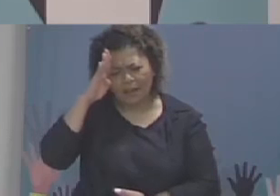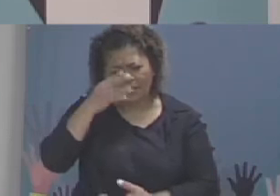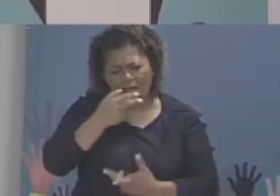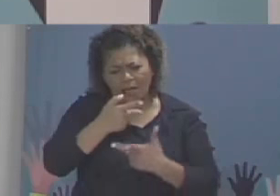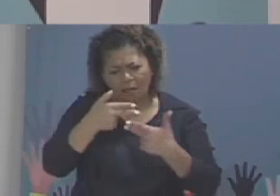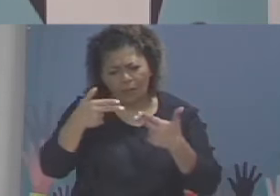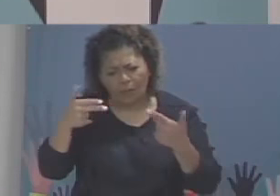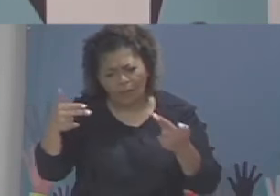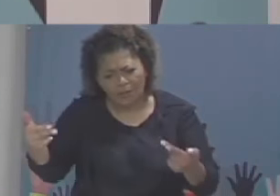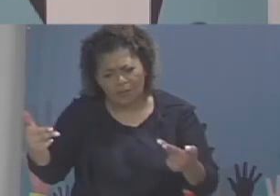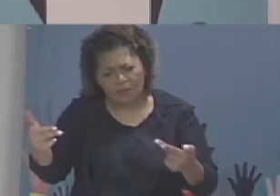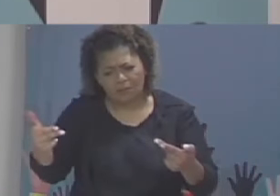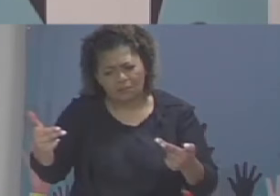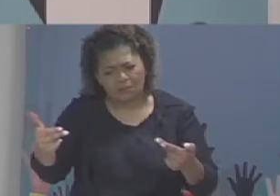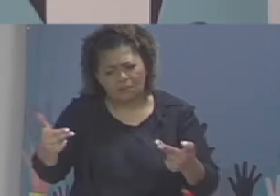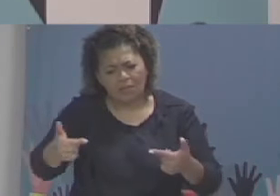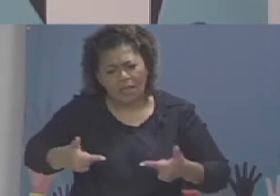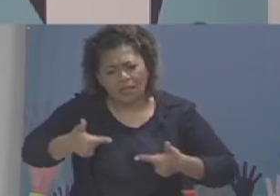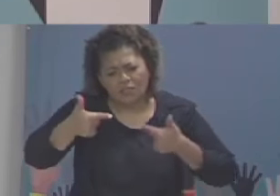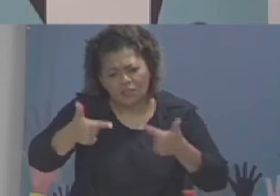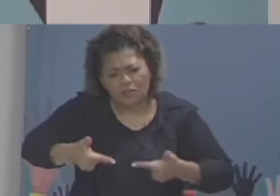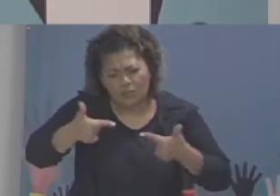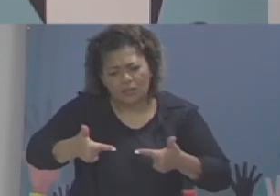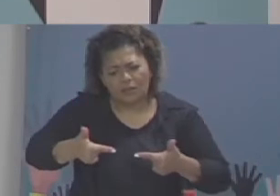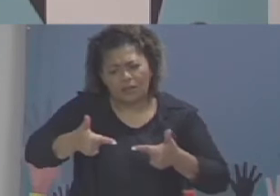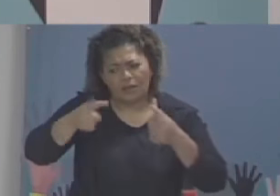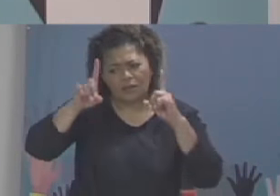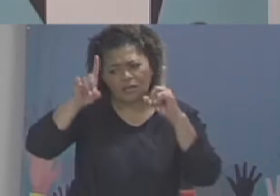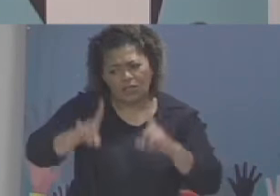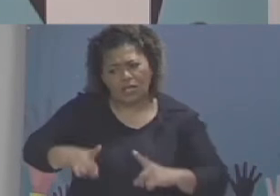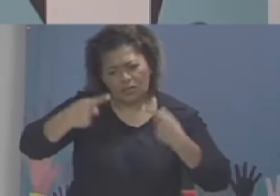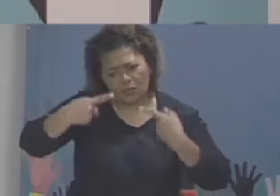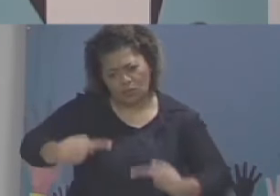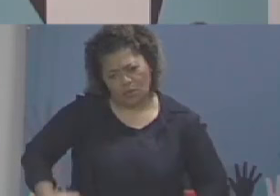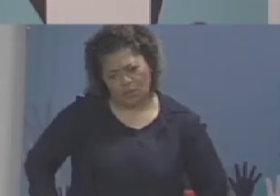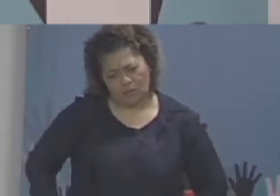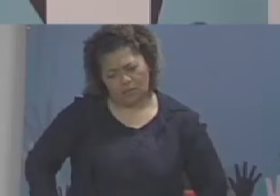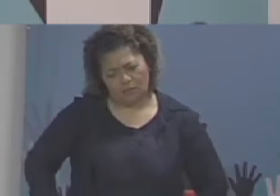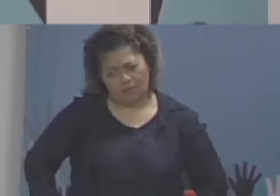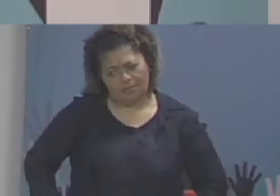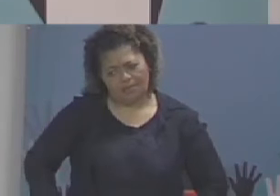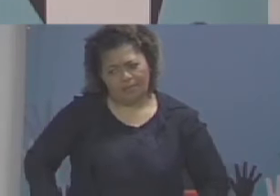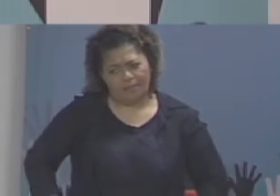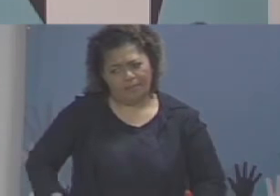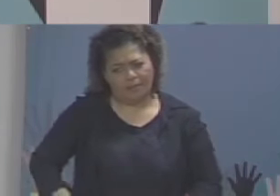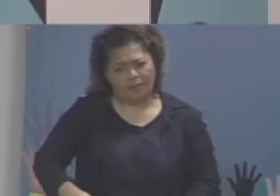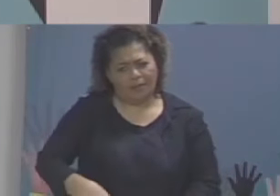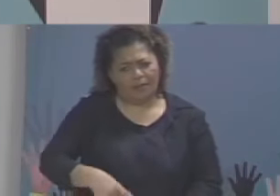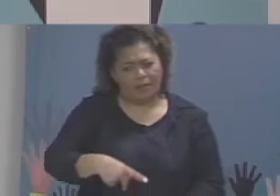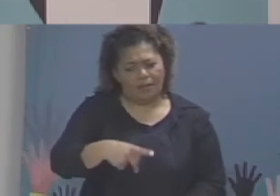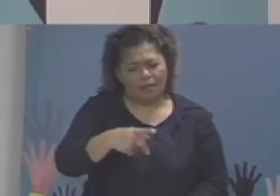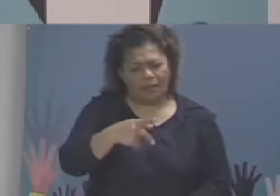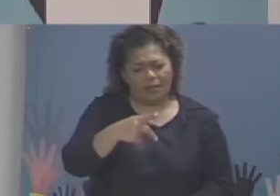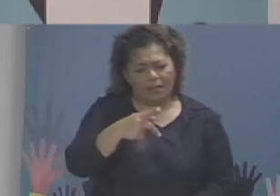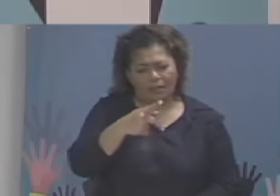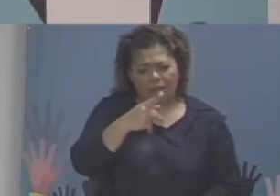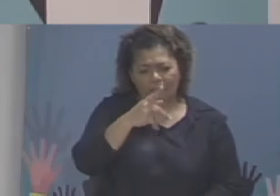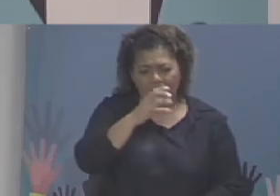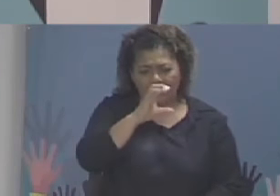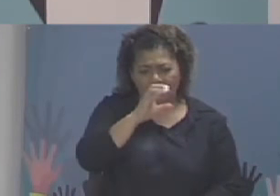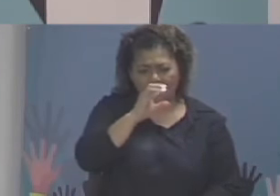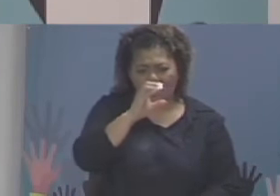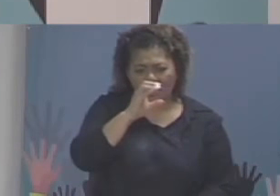sua chapa no campo das lutas pelos direitos humanos? Maiara Fafini, CRP 05, Rio de Janeiro,